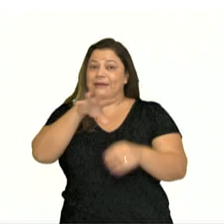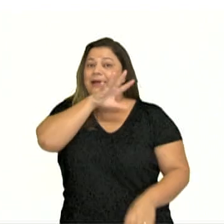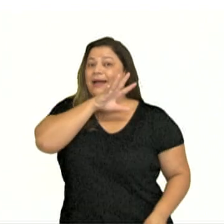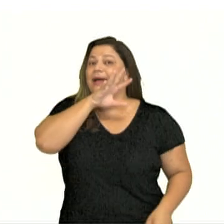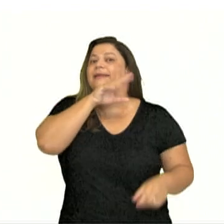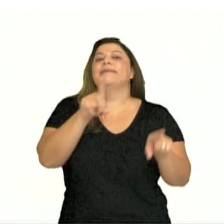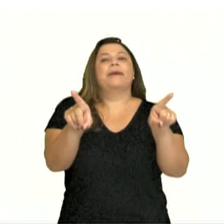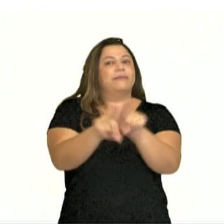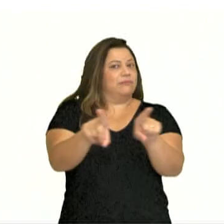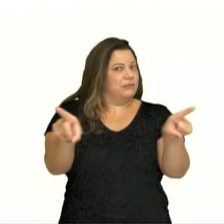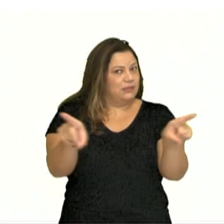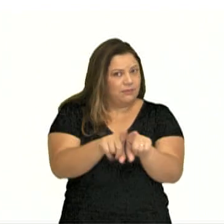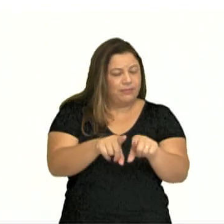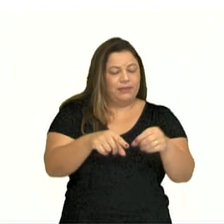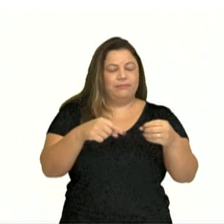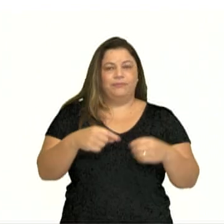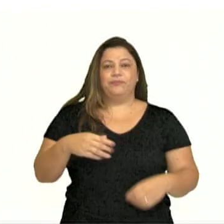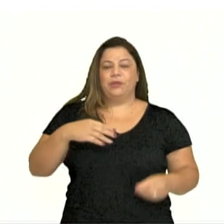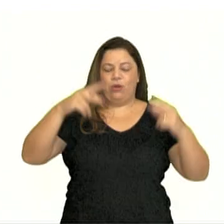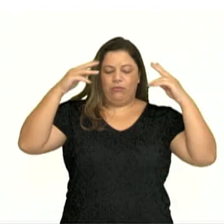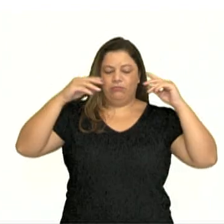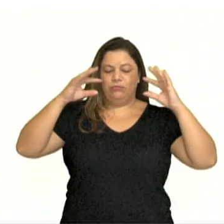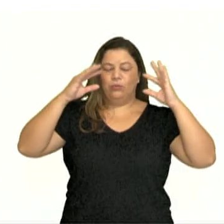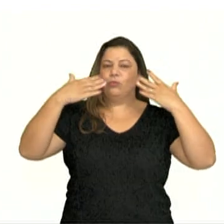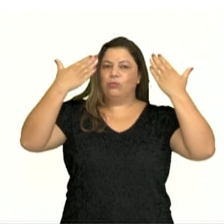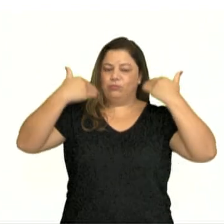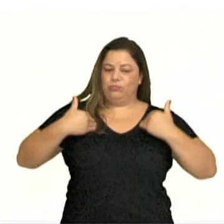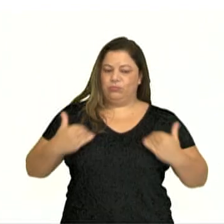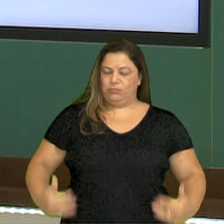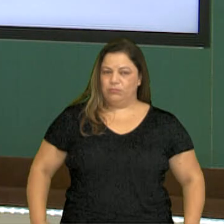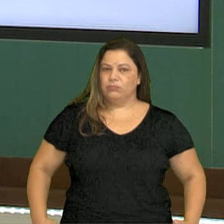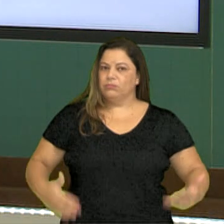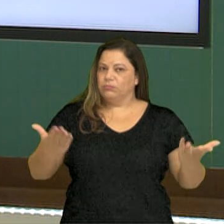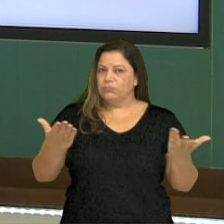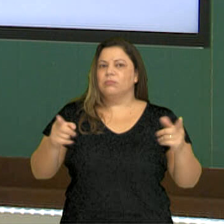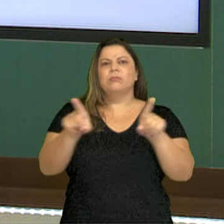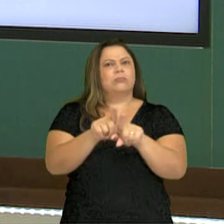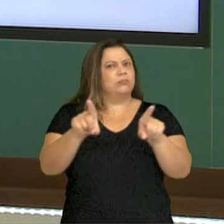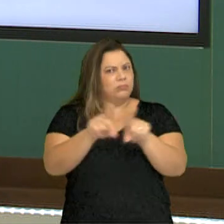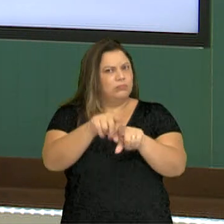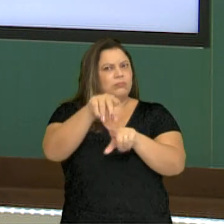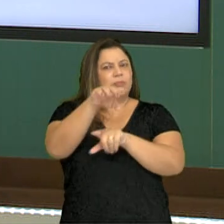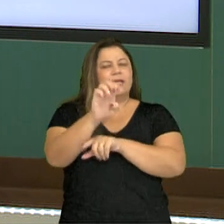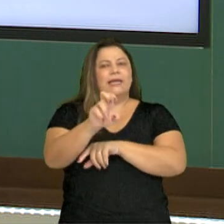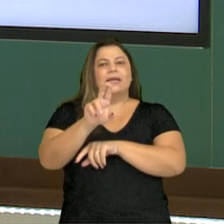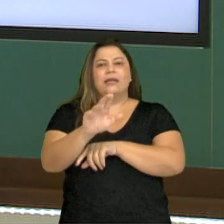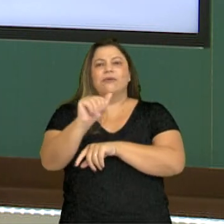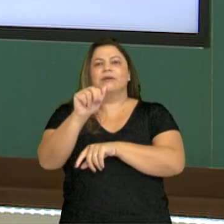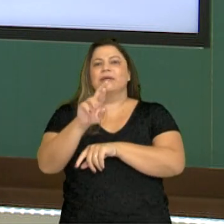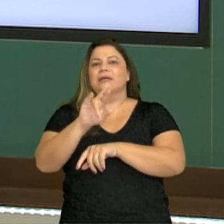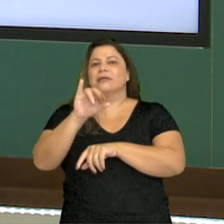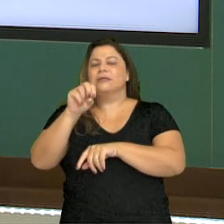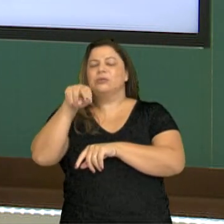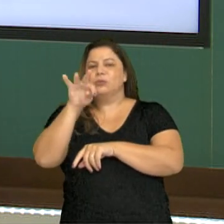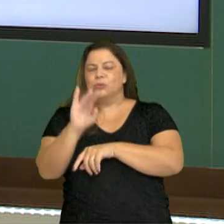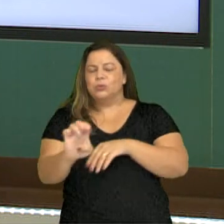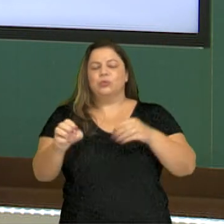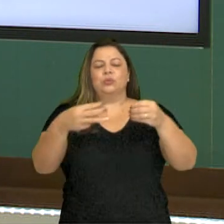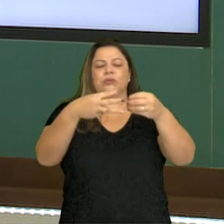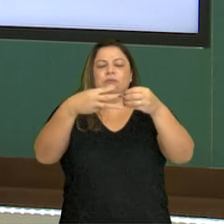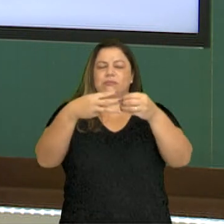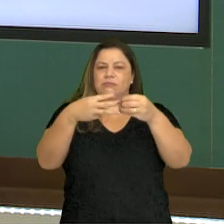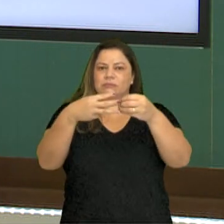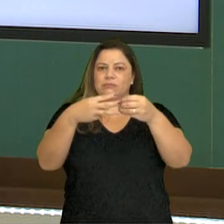eucarionte. Então, a célula que forma o meu corpo e forma o seu corpo também é eucarionte. Então, célula vegetal e célula